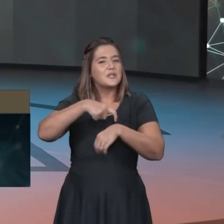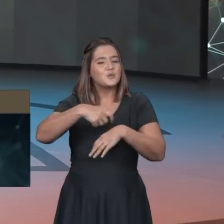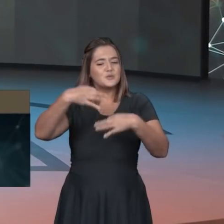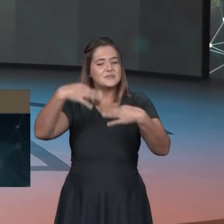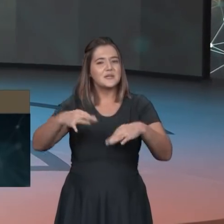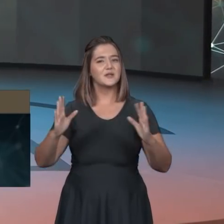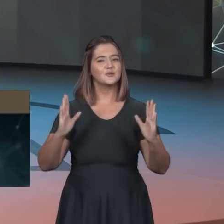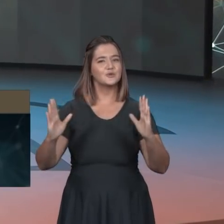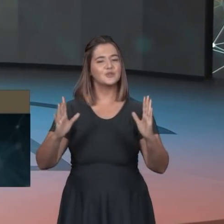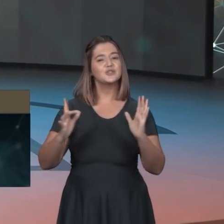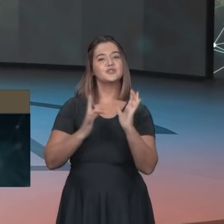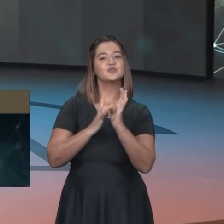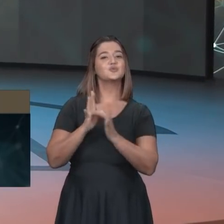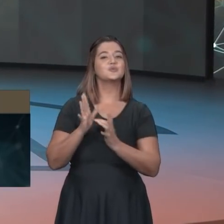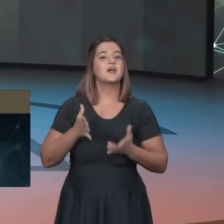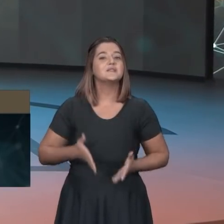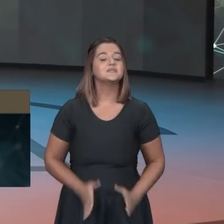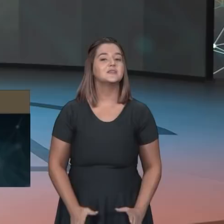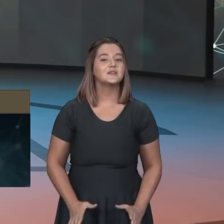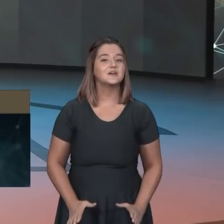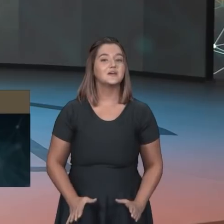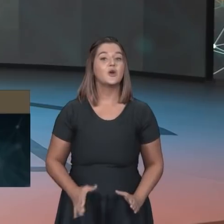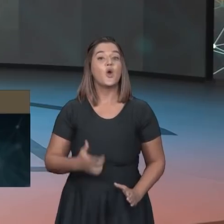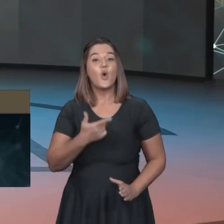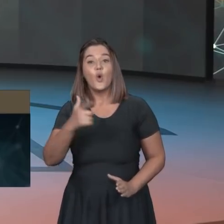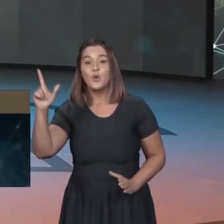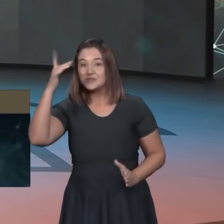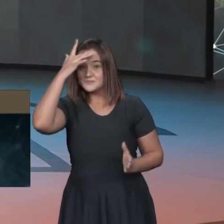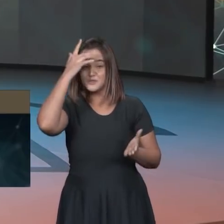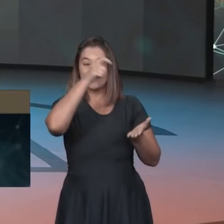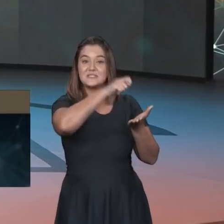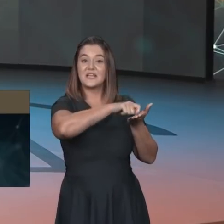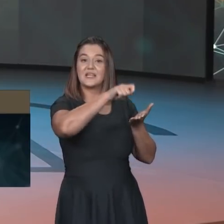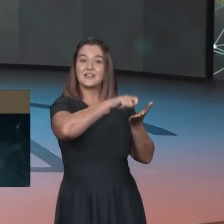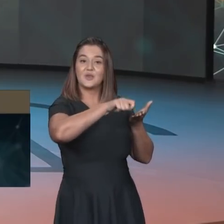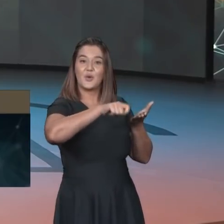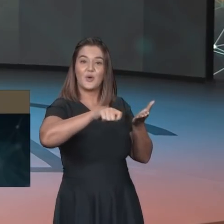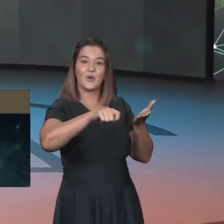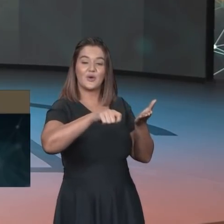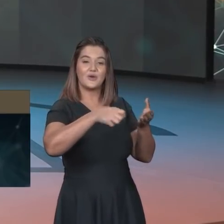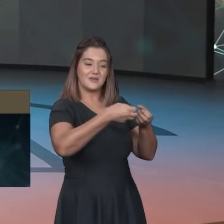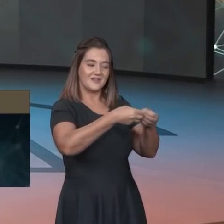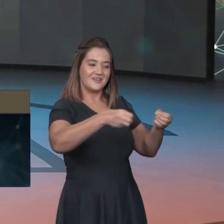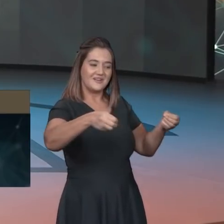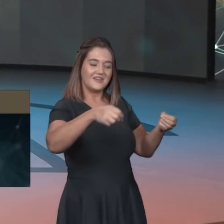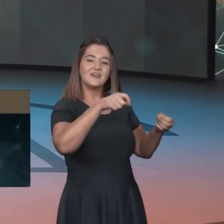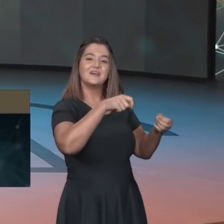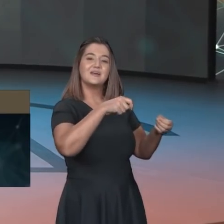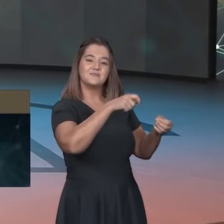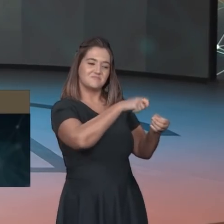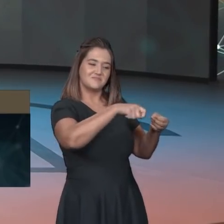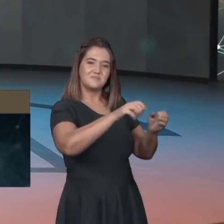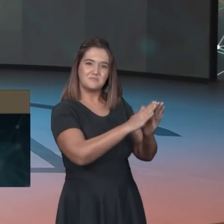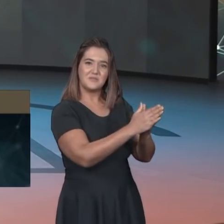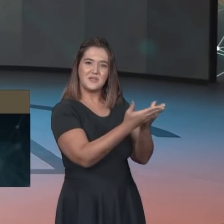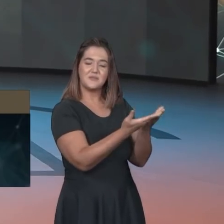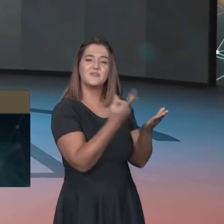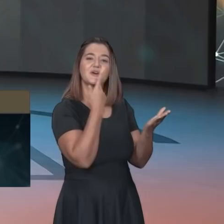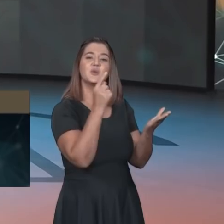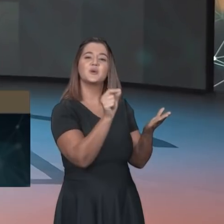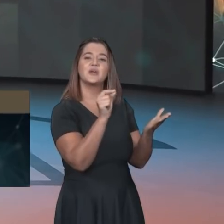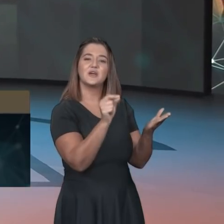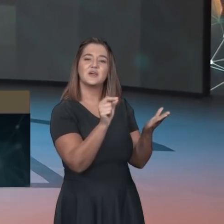os escritores do Novo Testamento chamaram a vida de Jesus? Evangelho, não é mesmo? Por quê? Olha que